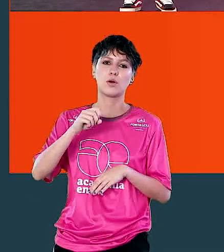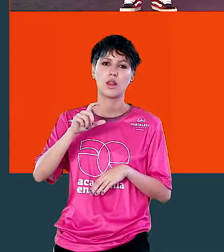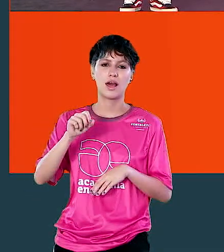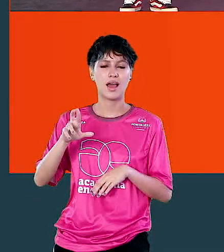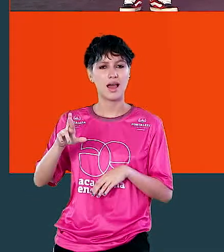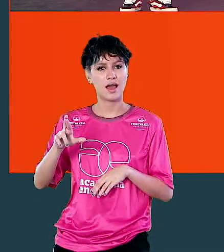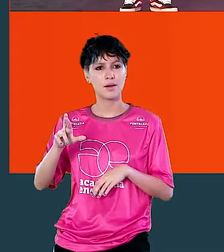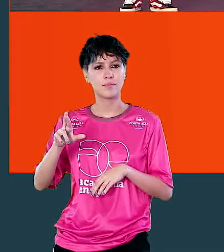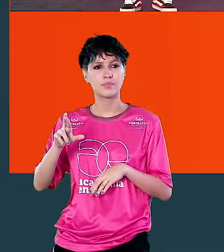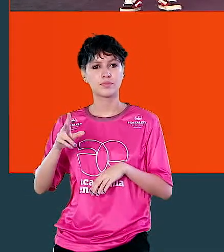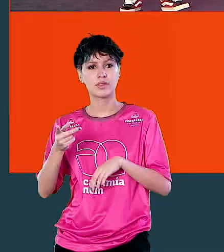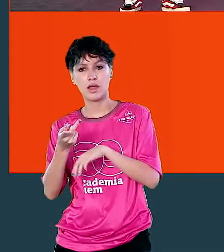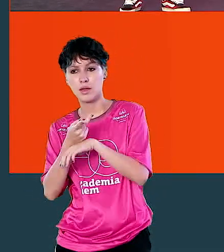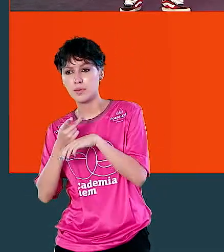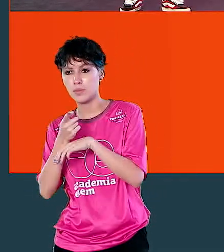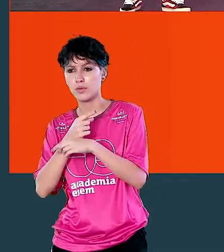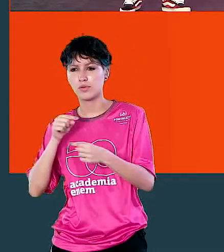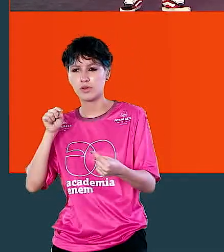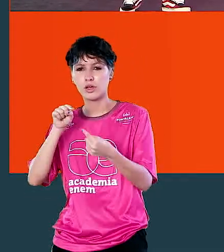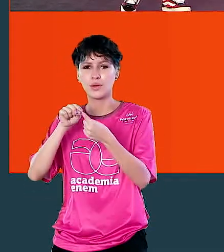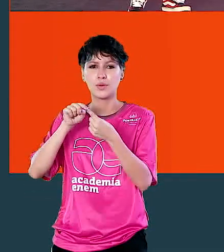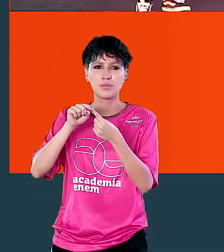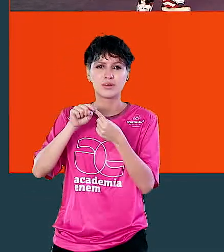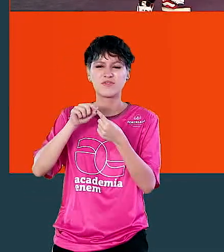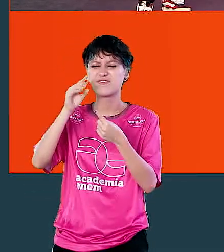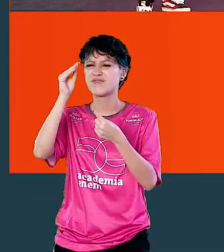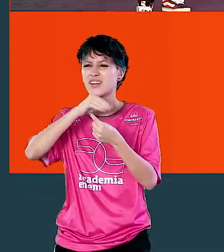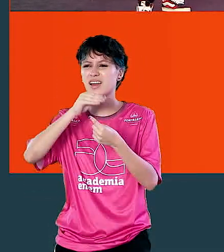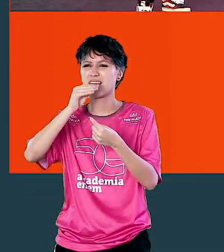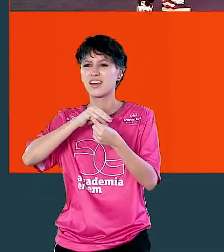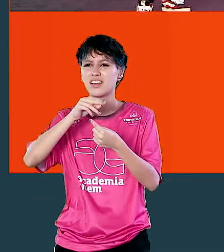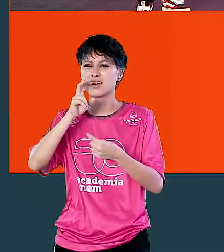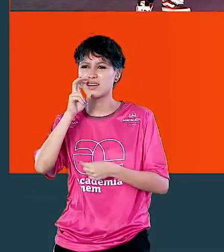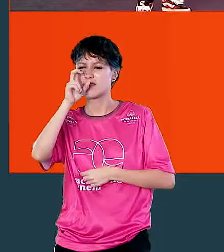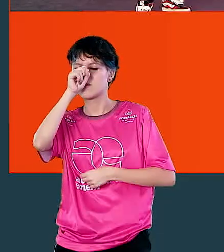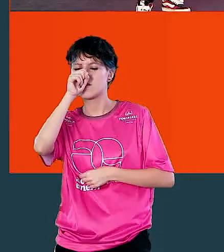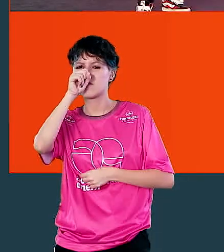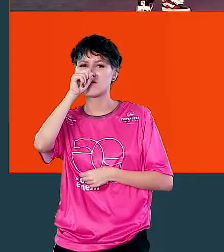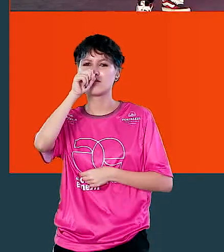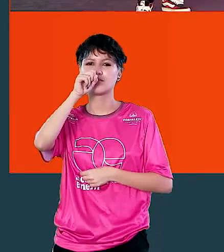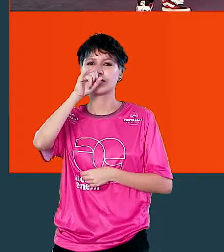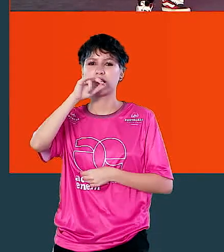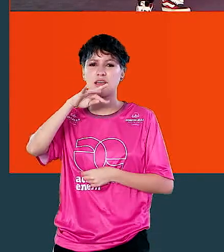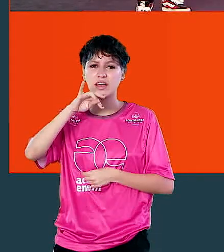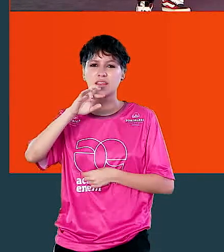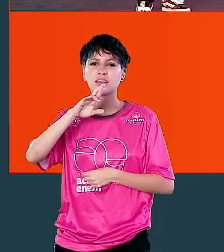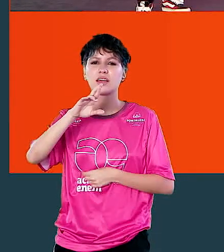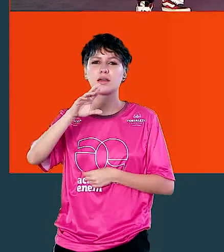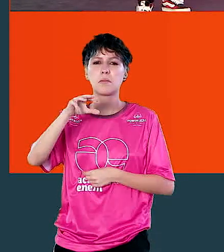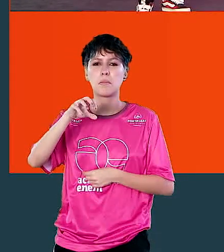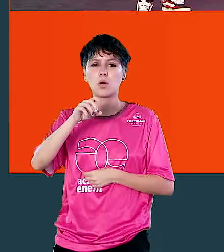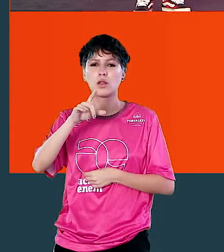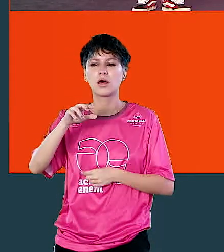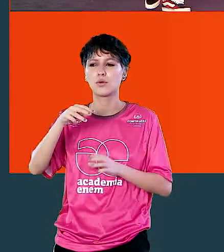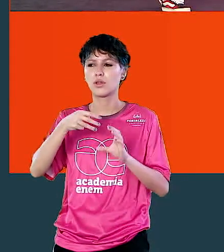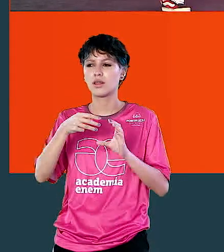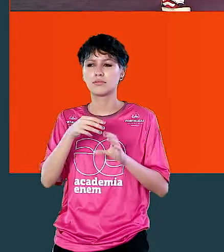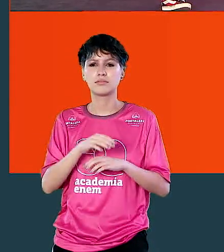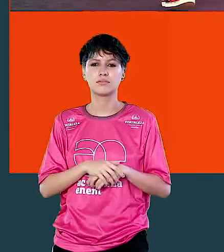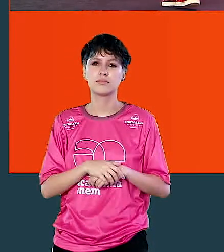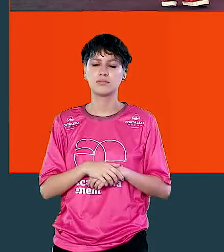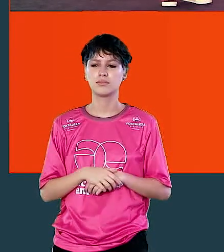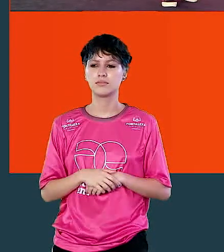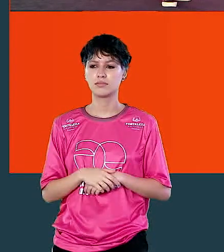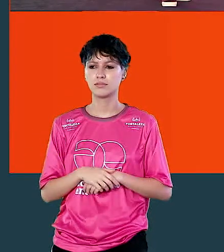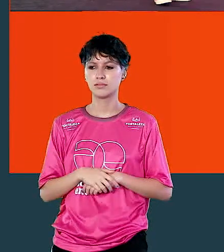diz fraca força intermolecular. É isso. Tu já ia procurar no item isso, para não precisar ler todo mundo,